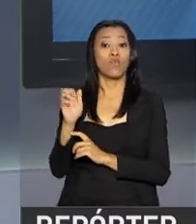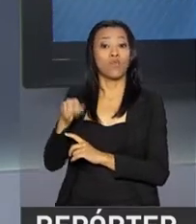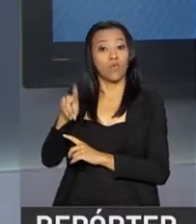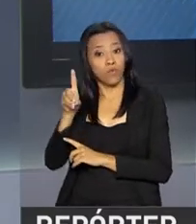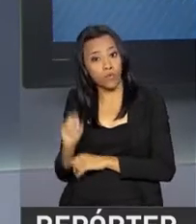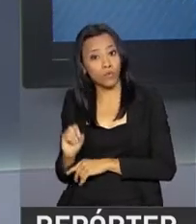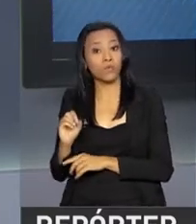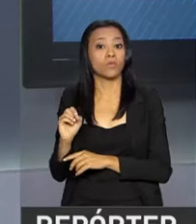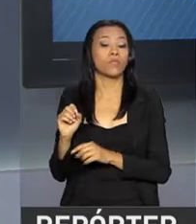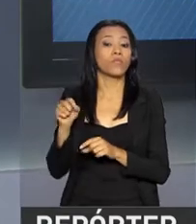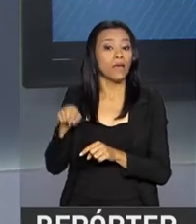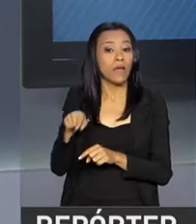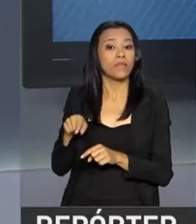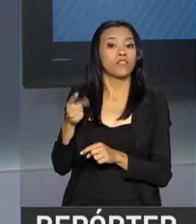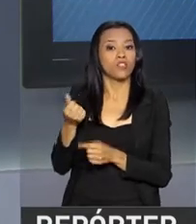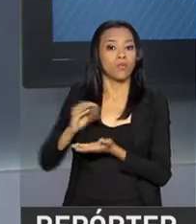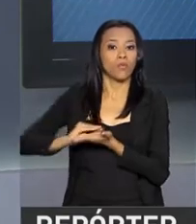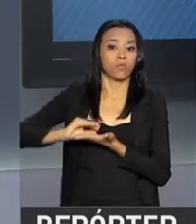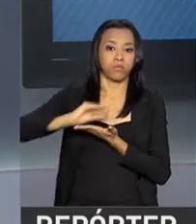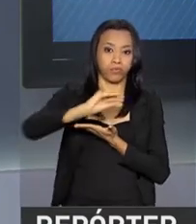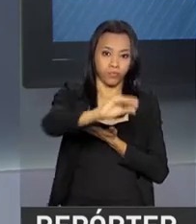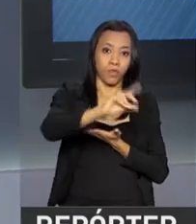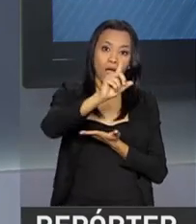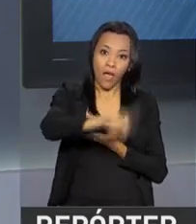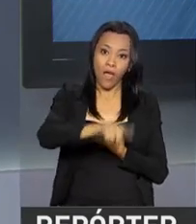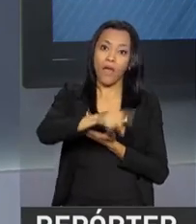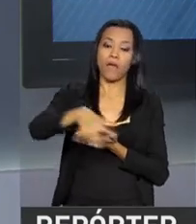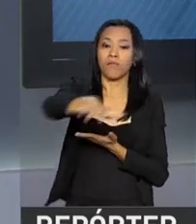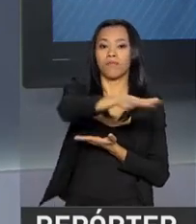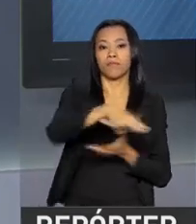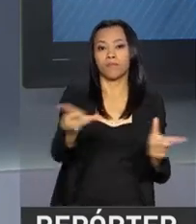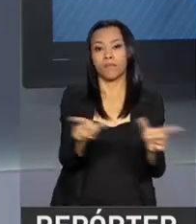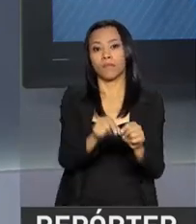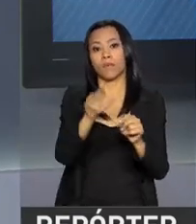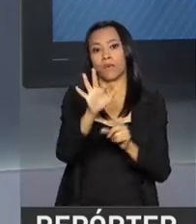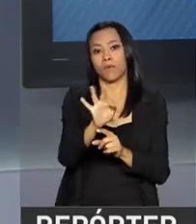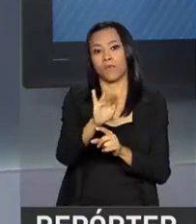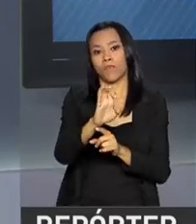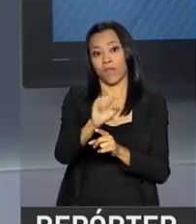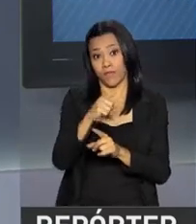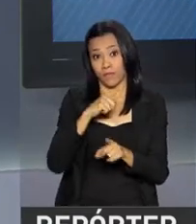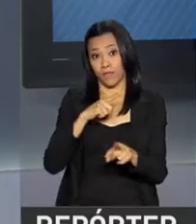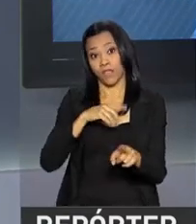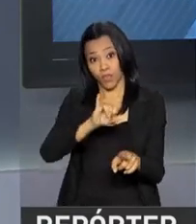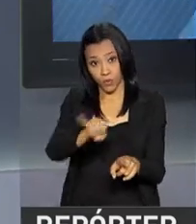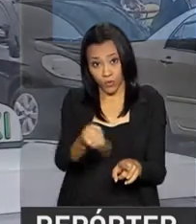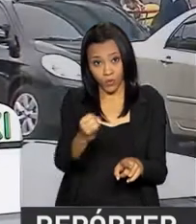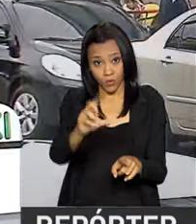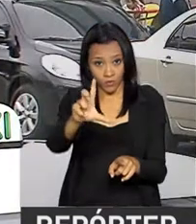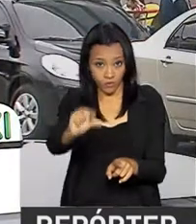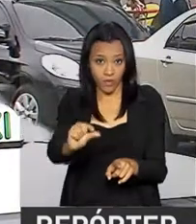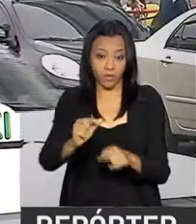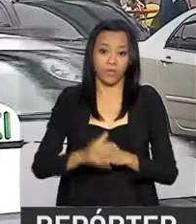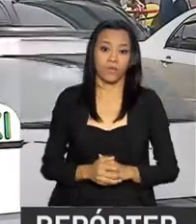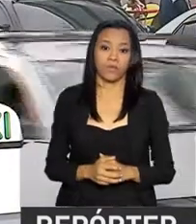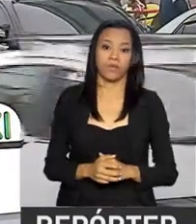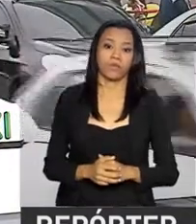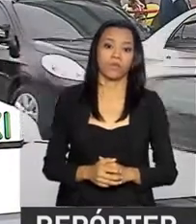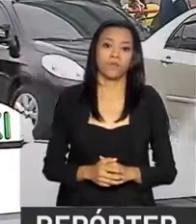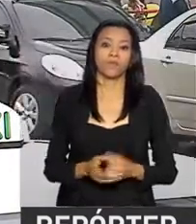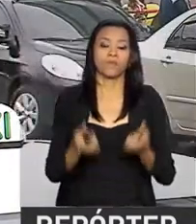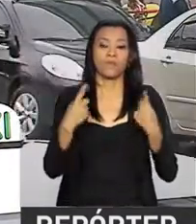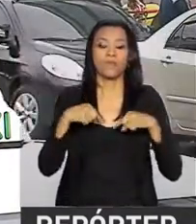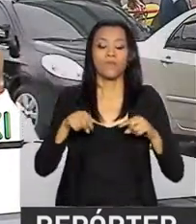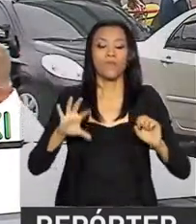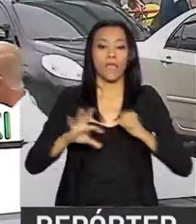desenvolvimento vão ser destinados para os financiamentos estudantis que também terão juros mais baixos para